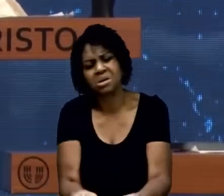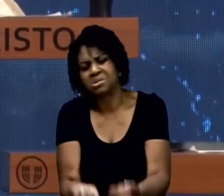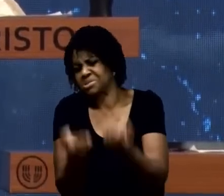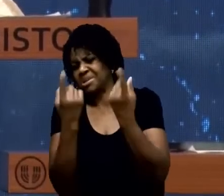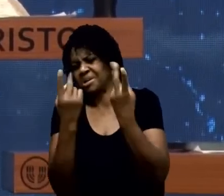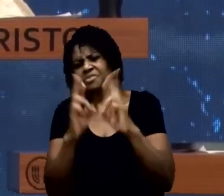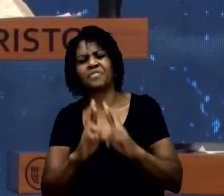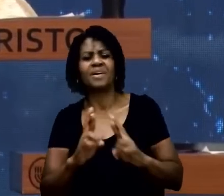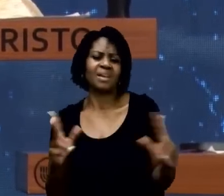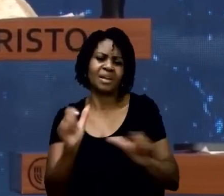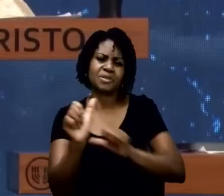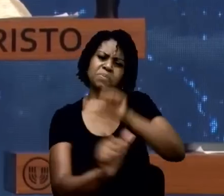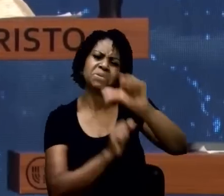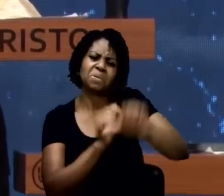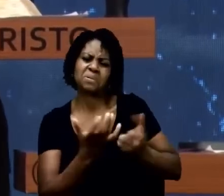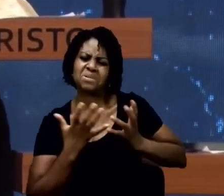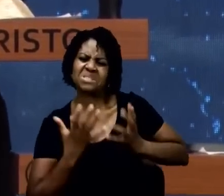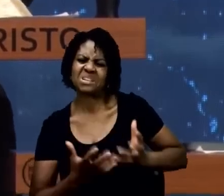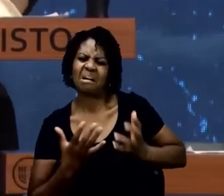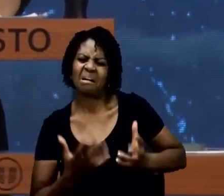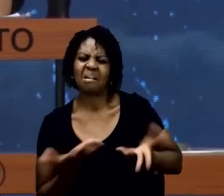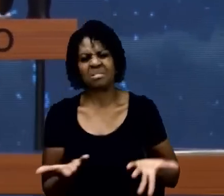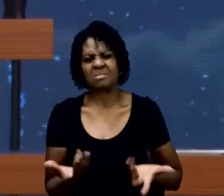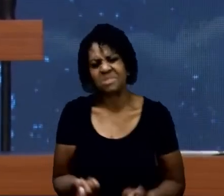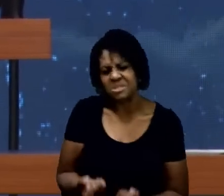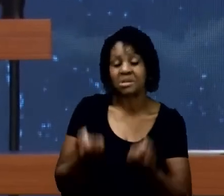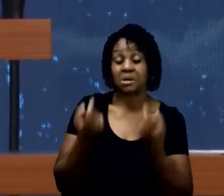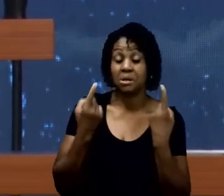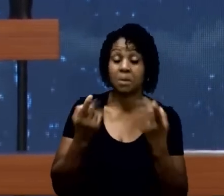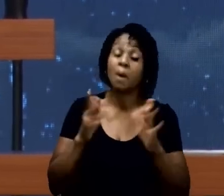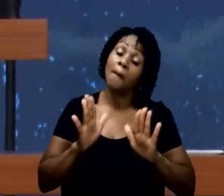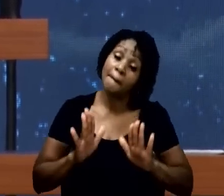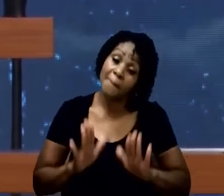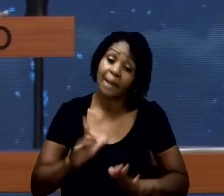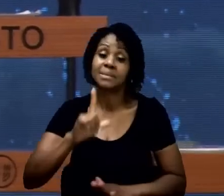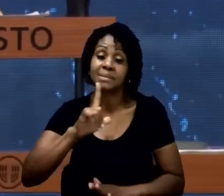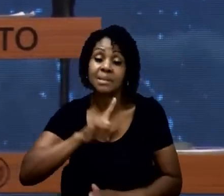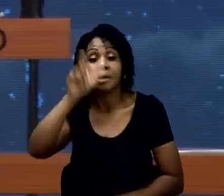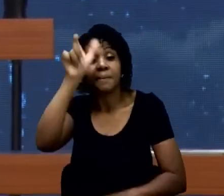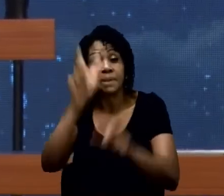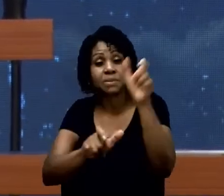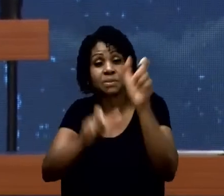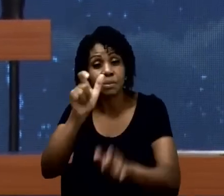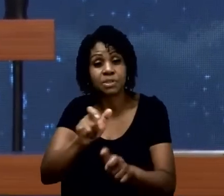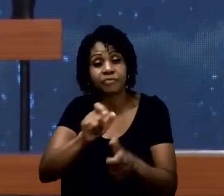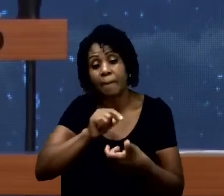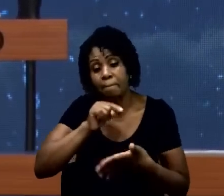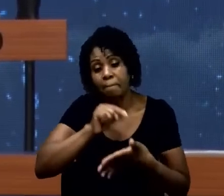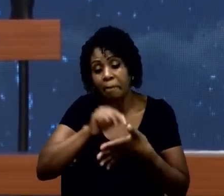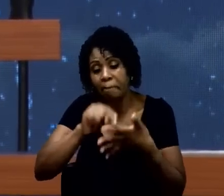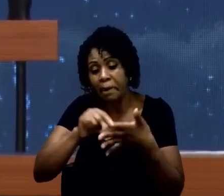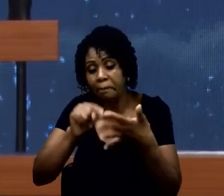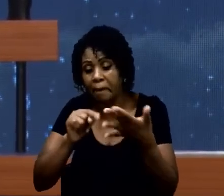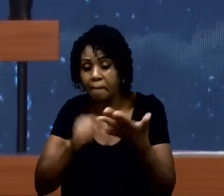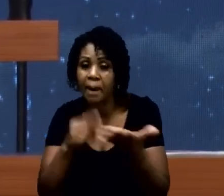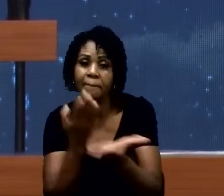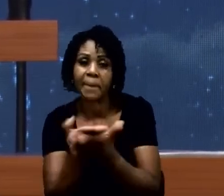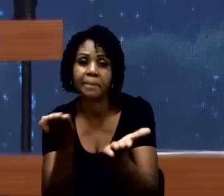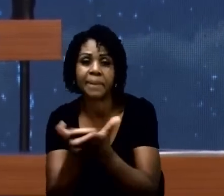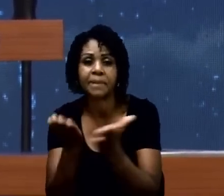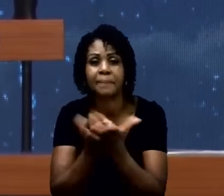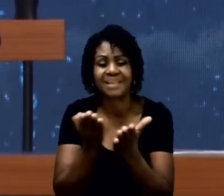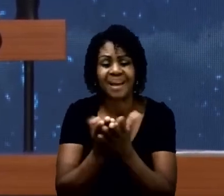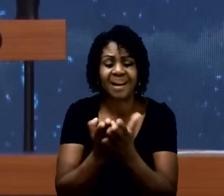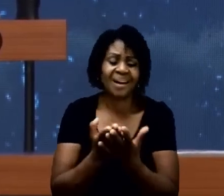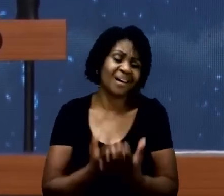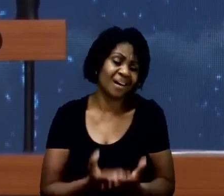Você, ué. Mas você está chato. Você está estranho. Então tem pessoas que ficam contabilizando a perda. E começam